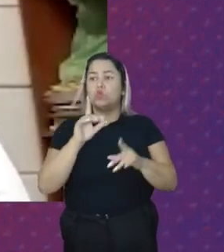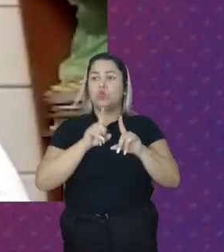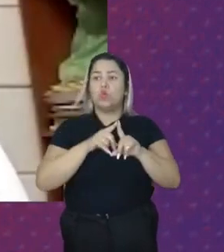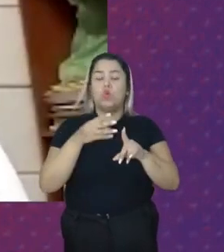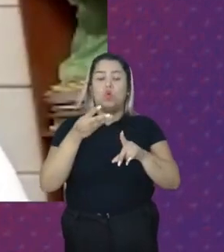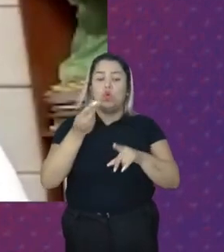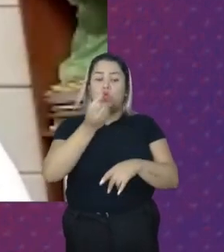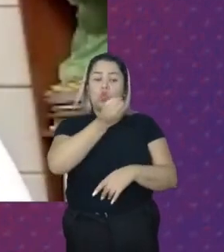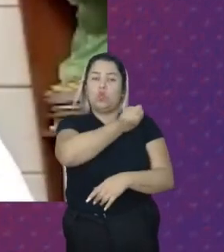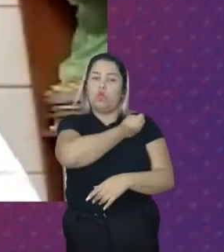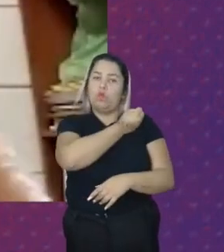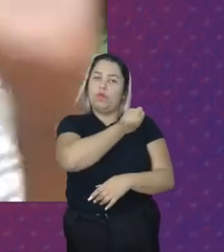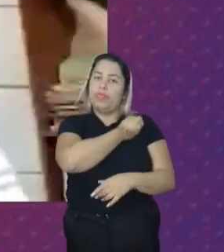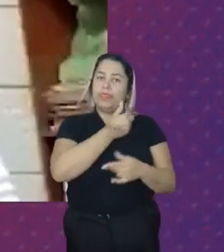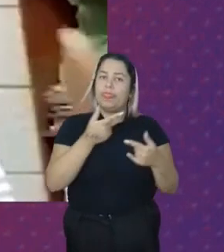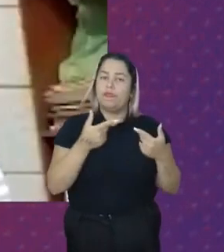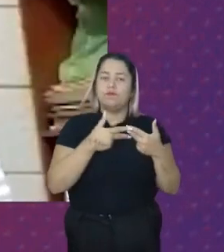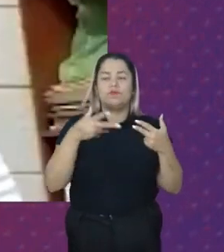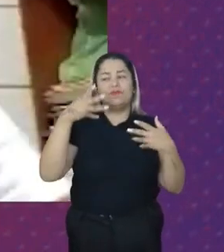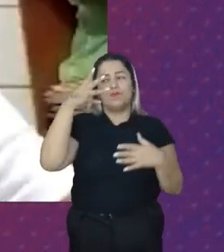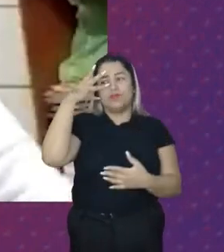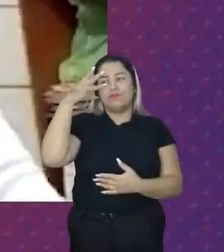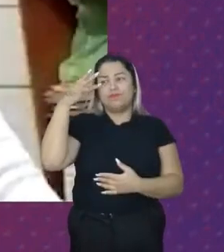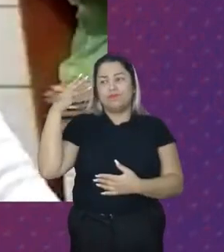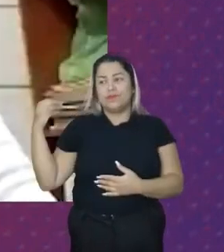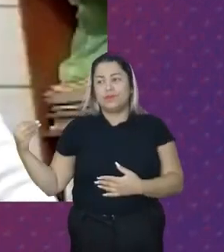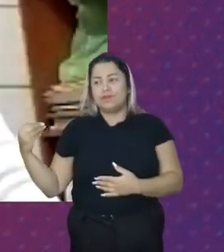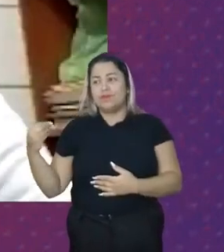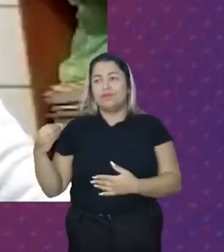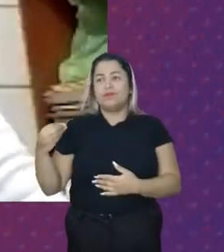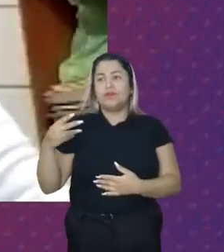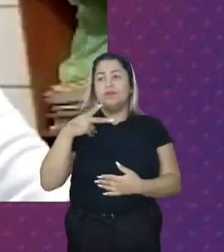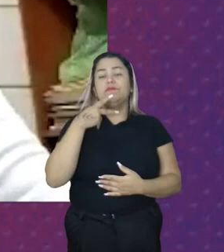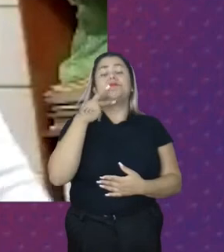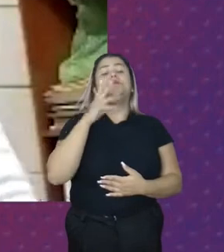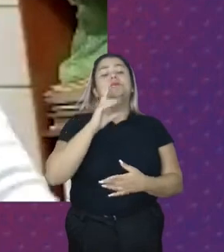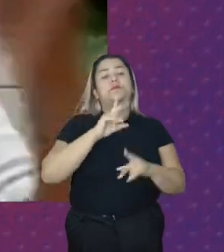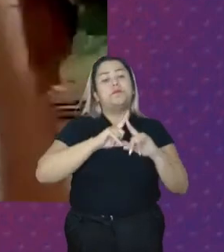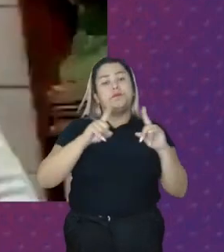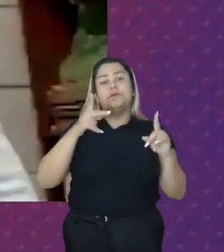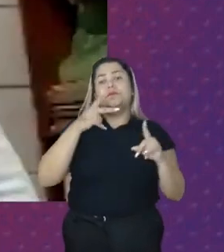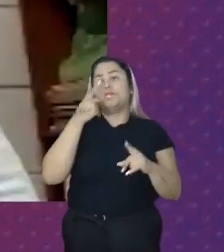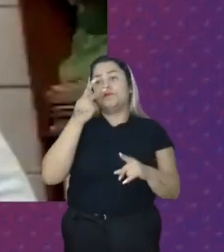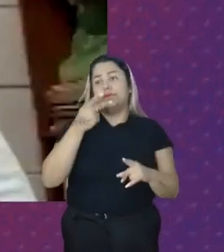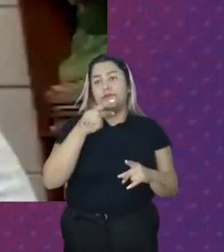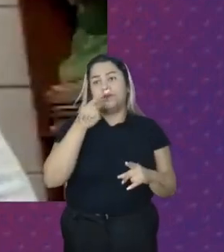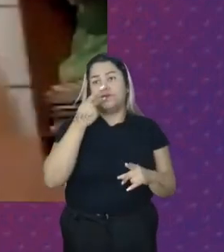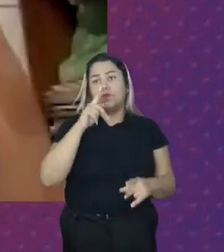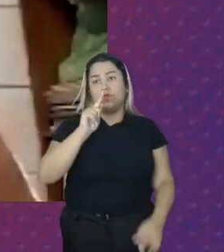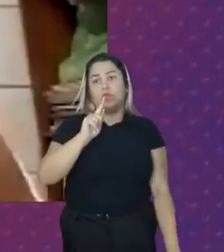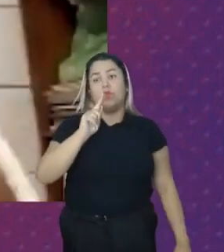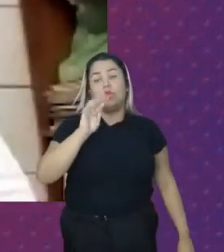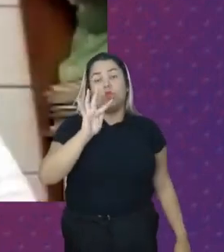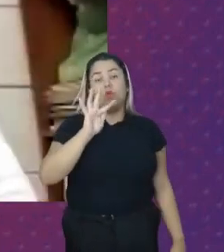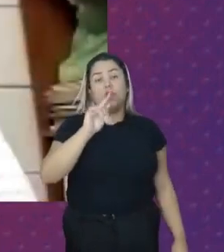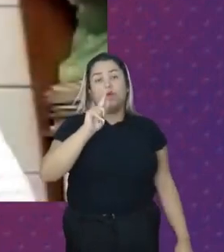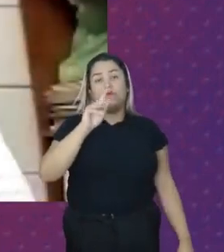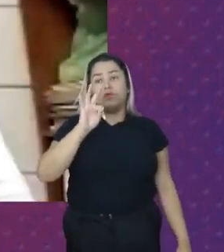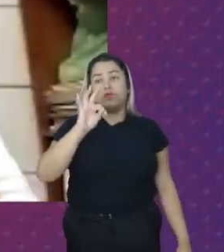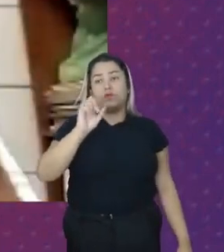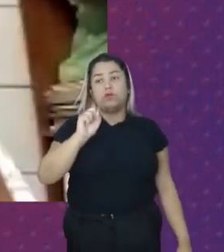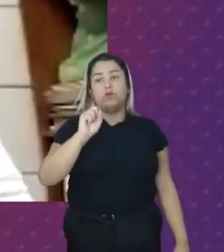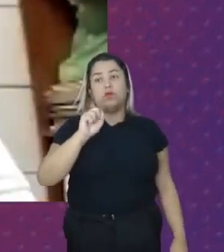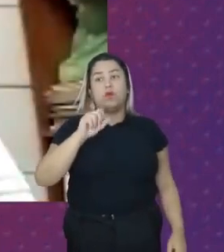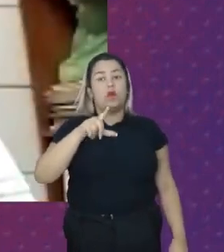É uma coisa Que eu Quero esquecer Que existe Mas que tem Que ser falada E aí O FGTS Se tornou Opcional